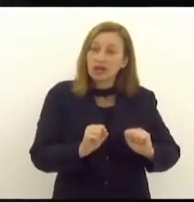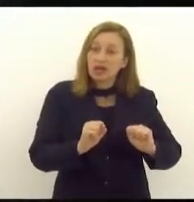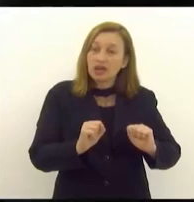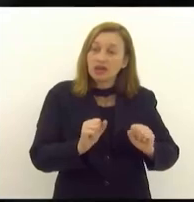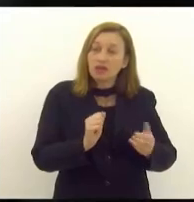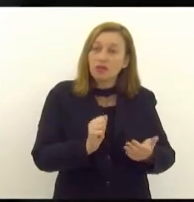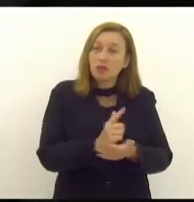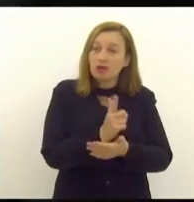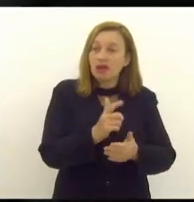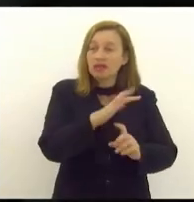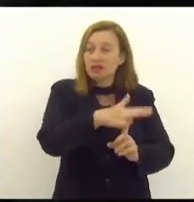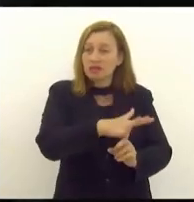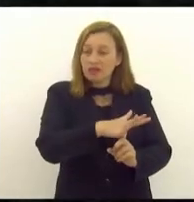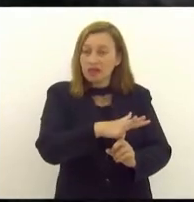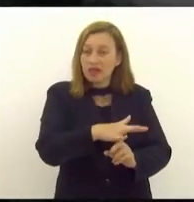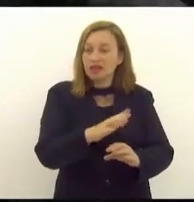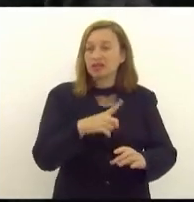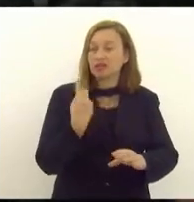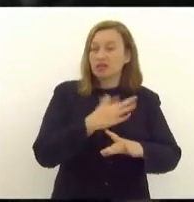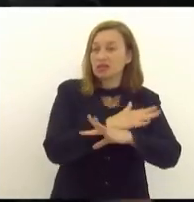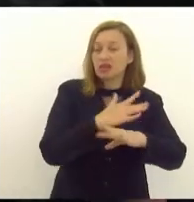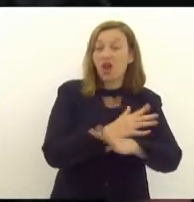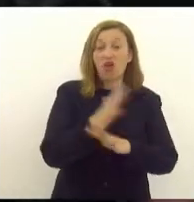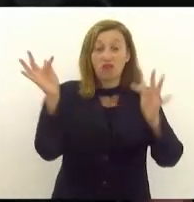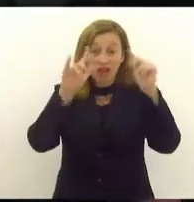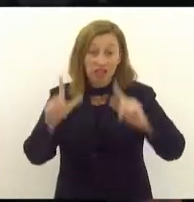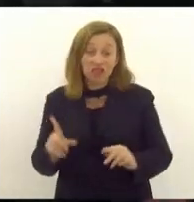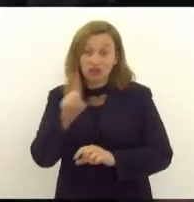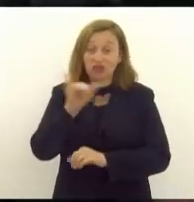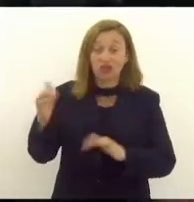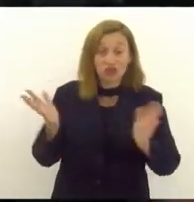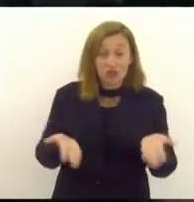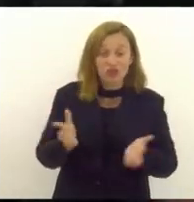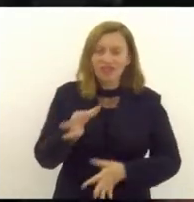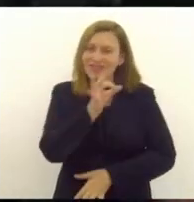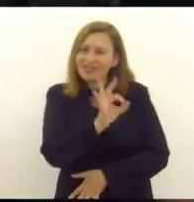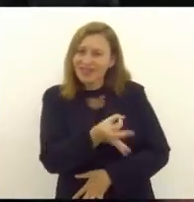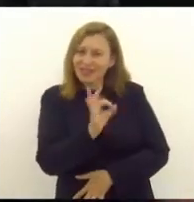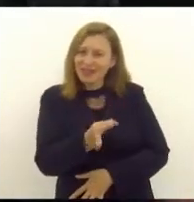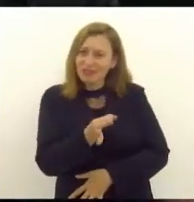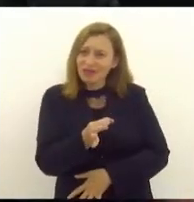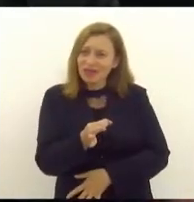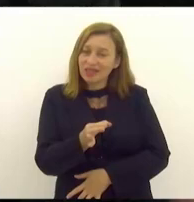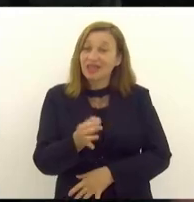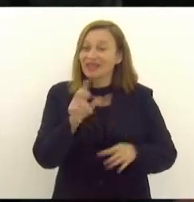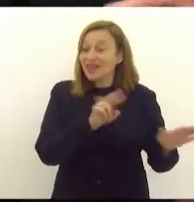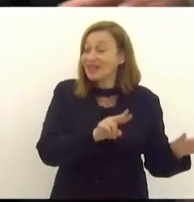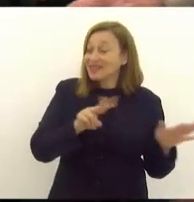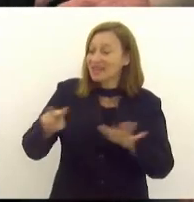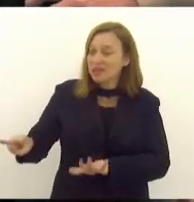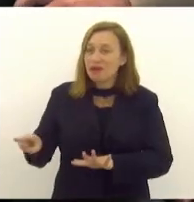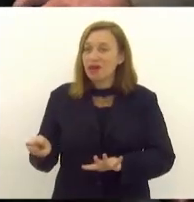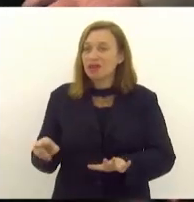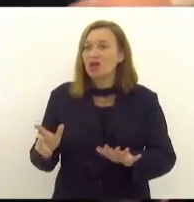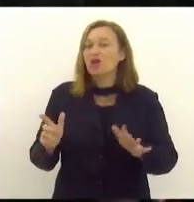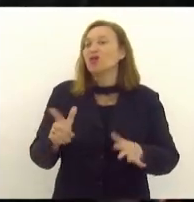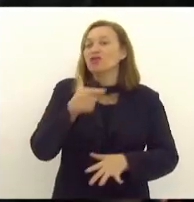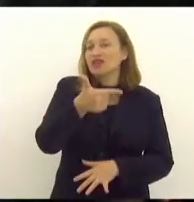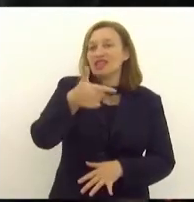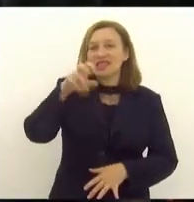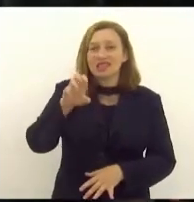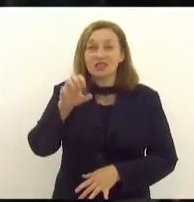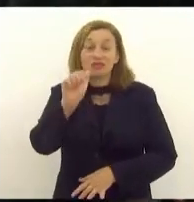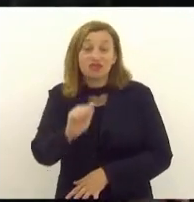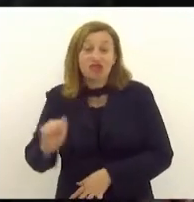na nossa cidade então estou muito feliz no dia de hoje Justamente na semana onde 25